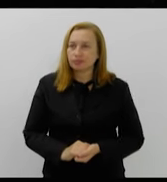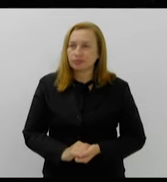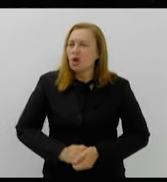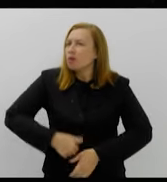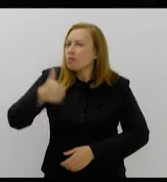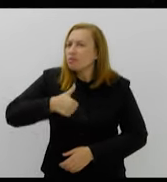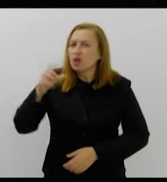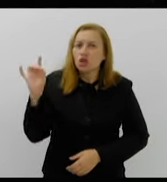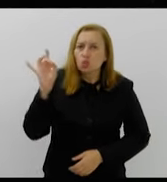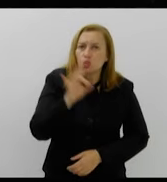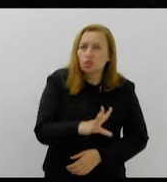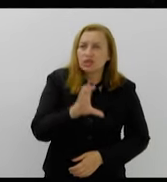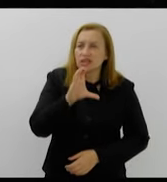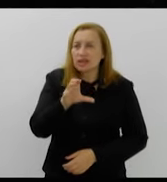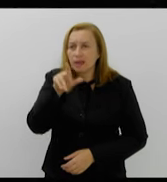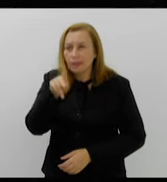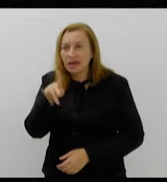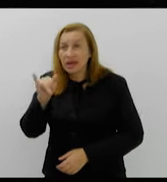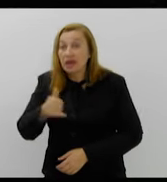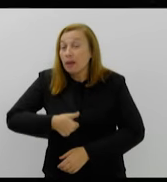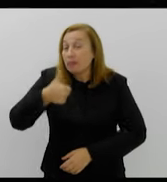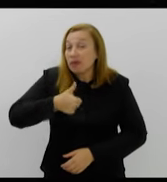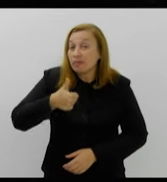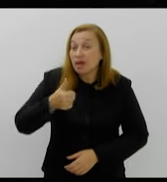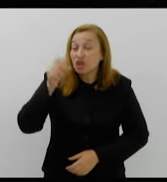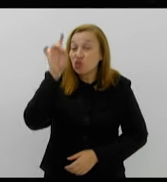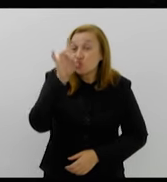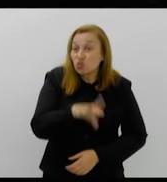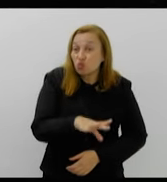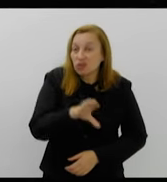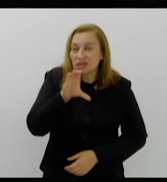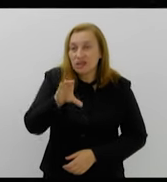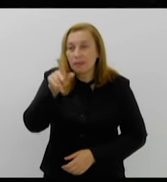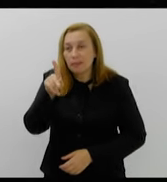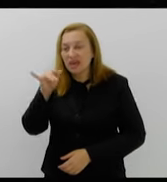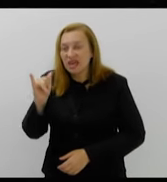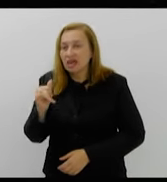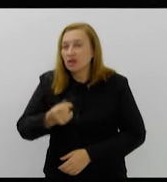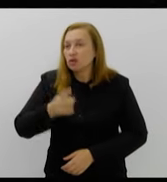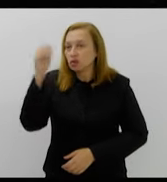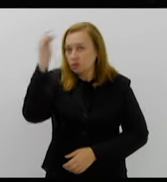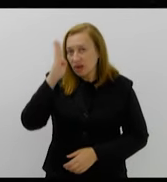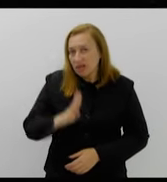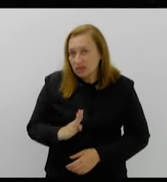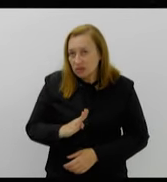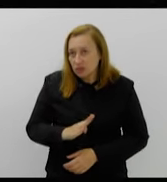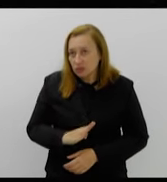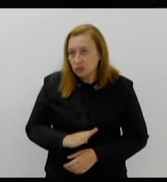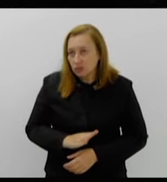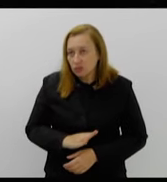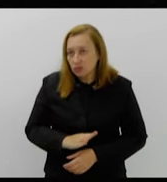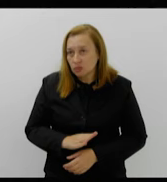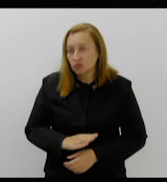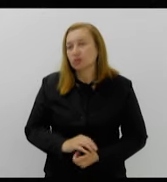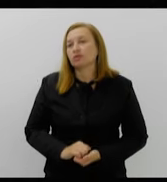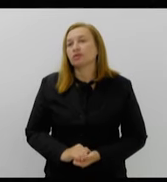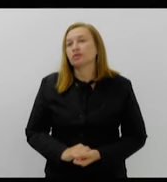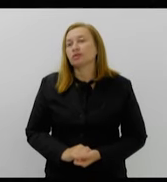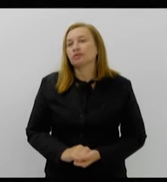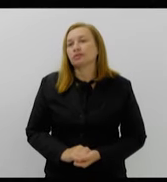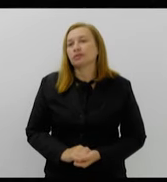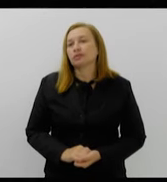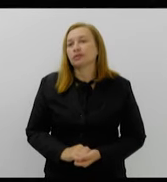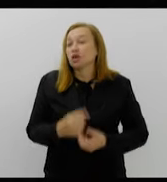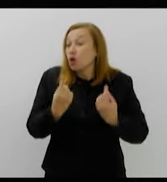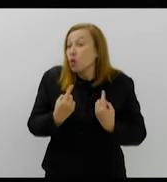e única CPI primeira e única CPI no Brasil que ousou